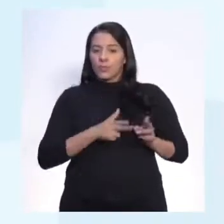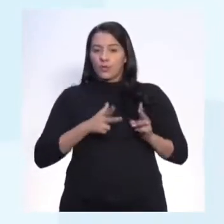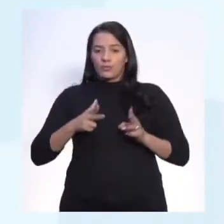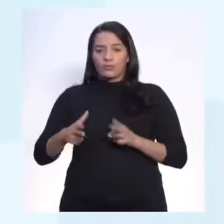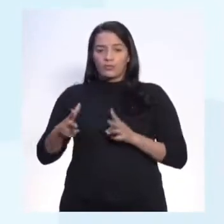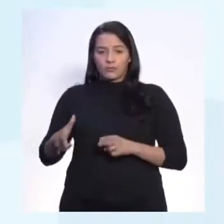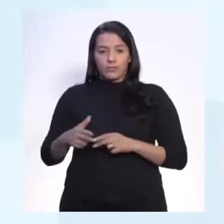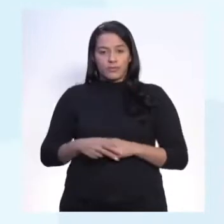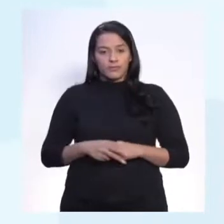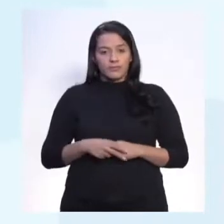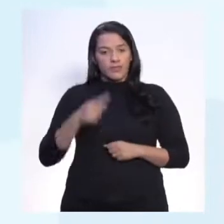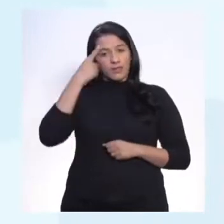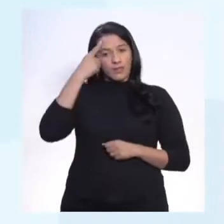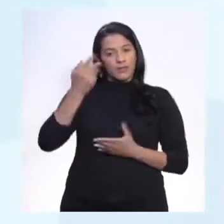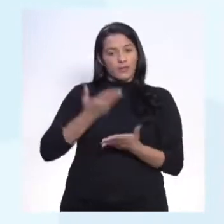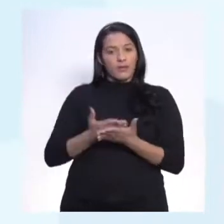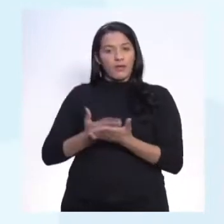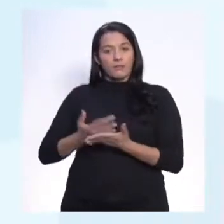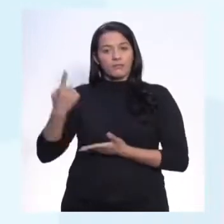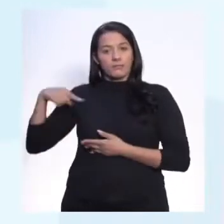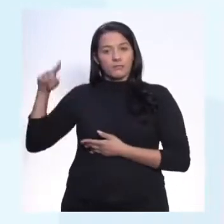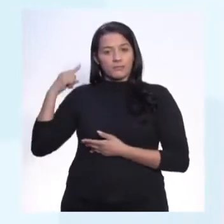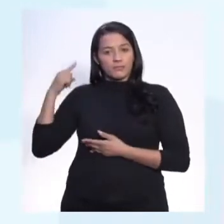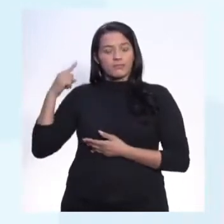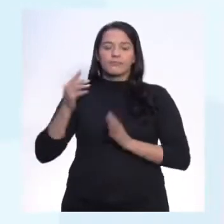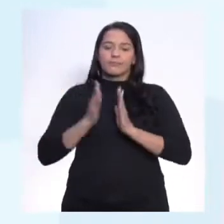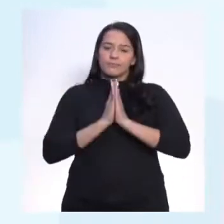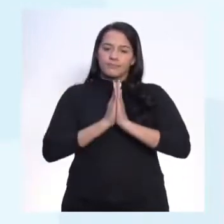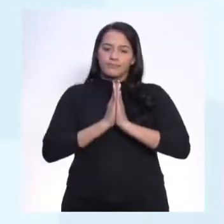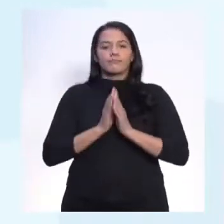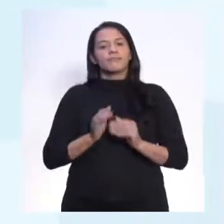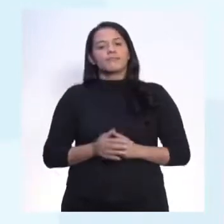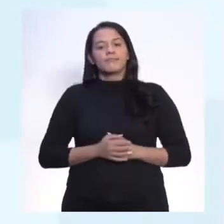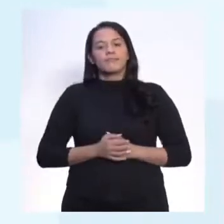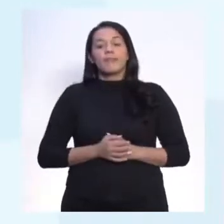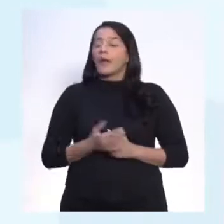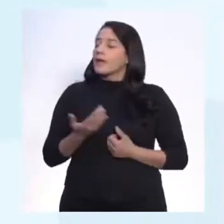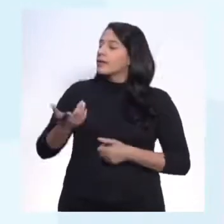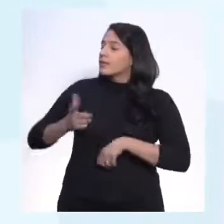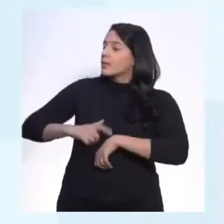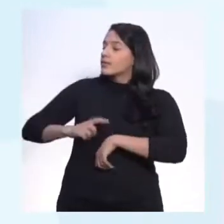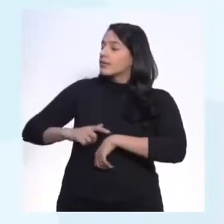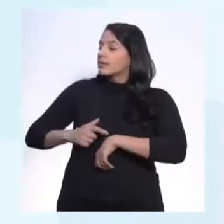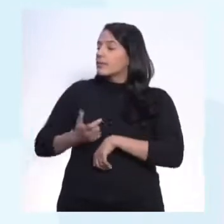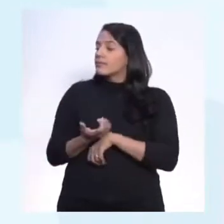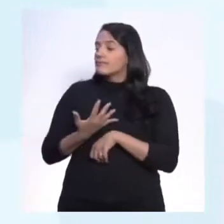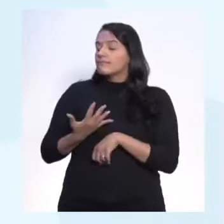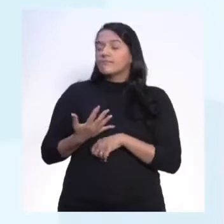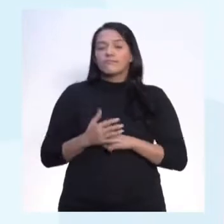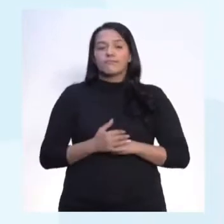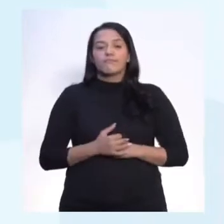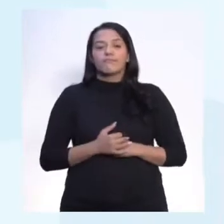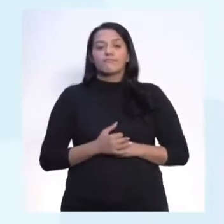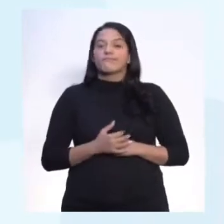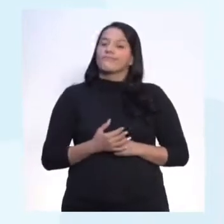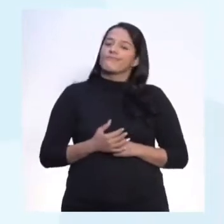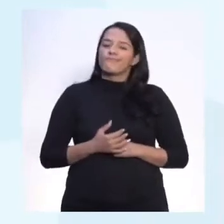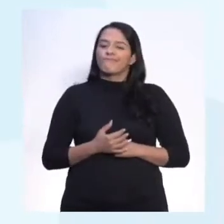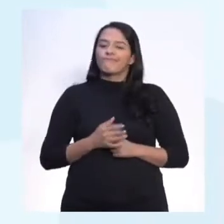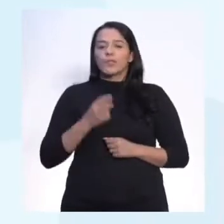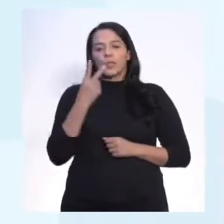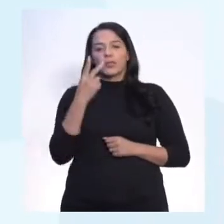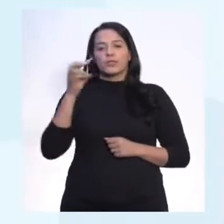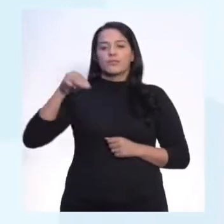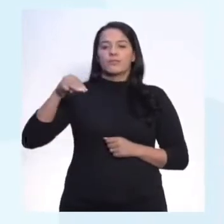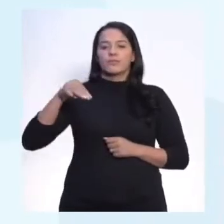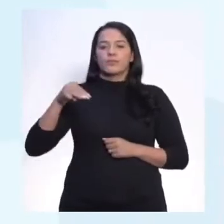Será que você lembra da aula passada? Espero que sim. Professora Roberta, quanto tempo para essa atividade? Professora Inês, eles terão 2